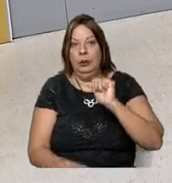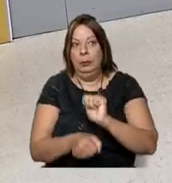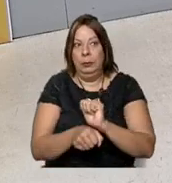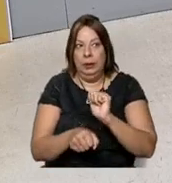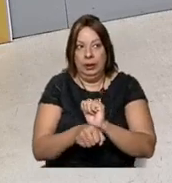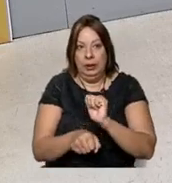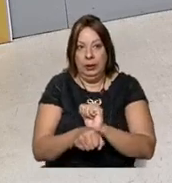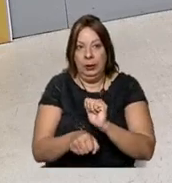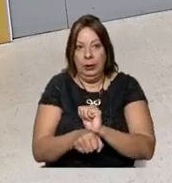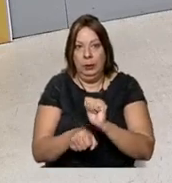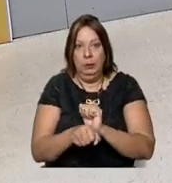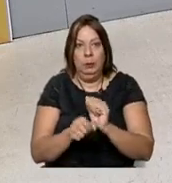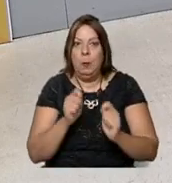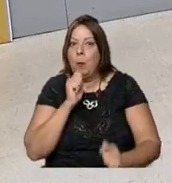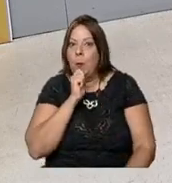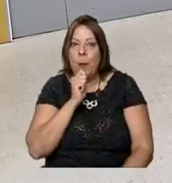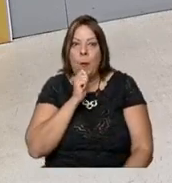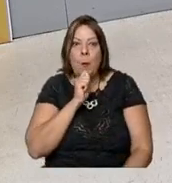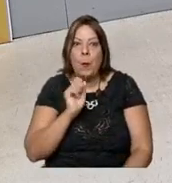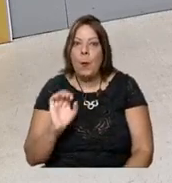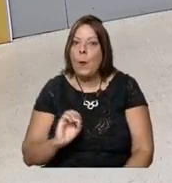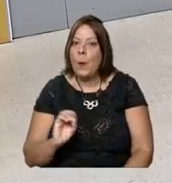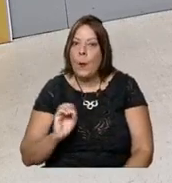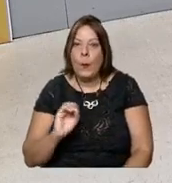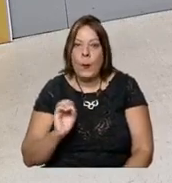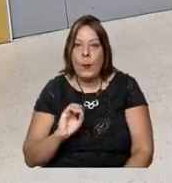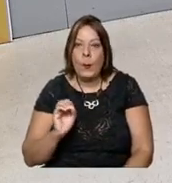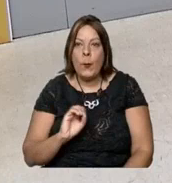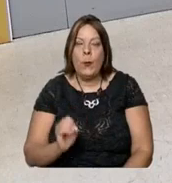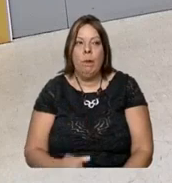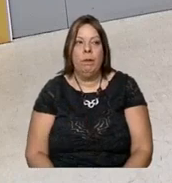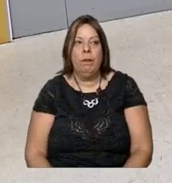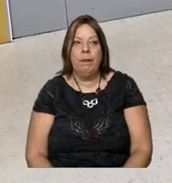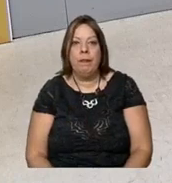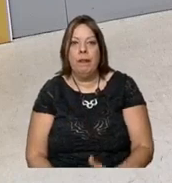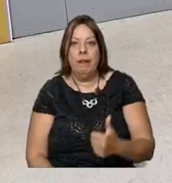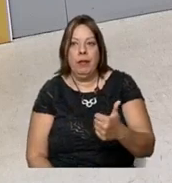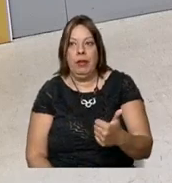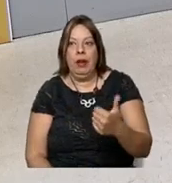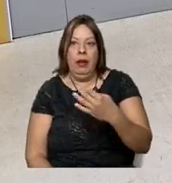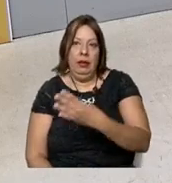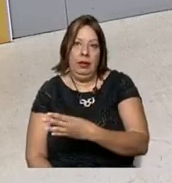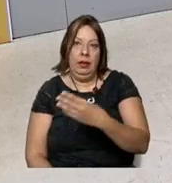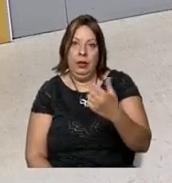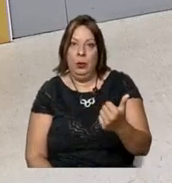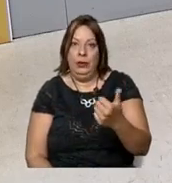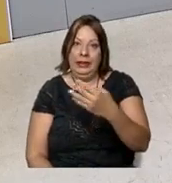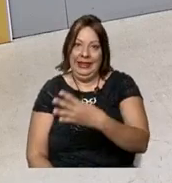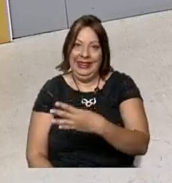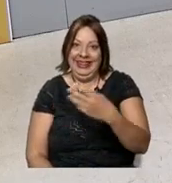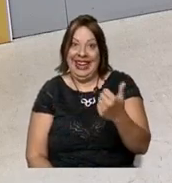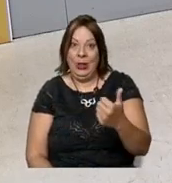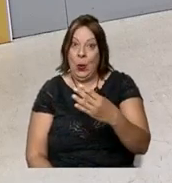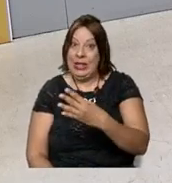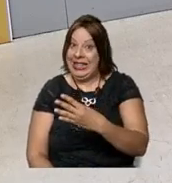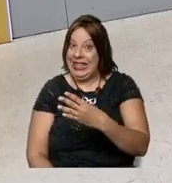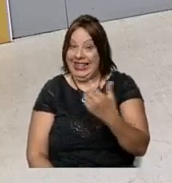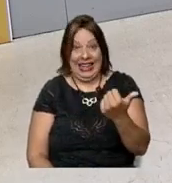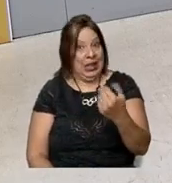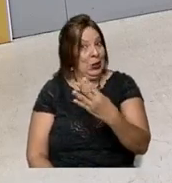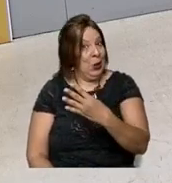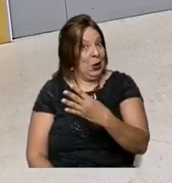pela bolinha decisiva que ainda não saiu. E agora tem 14,